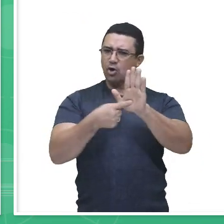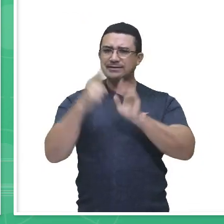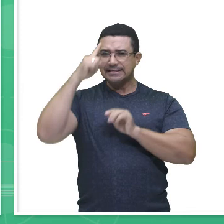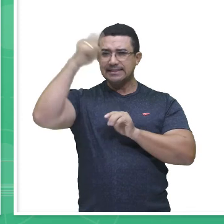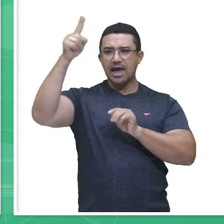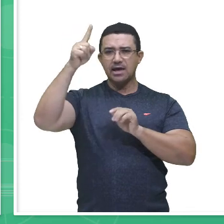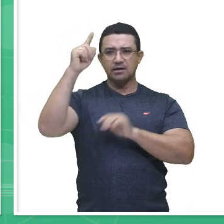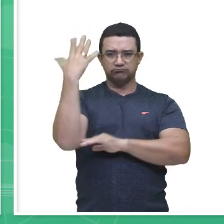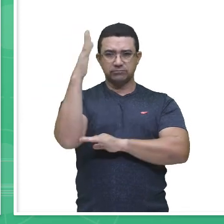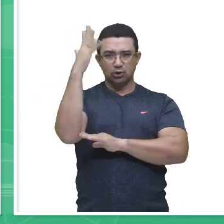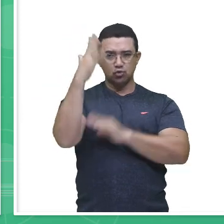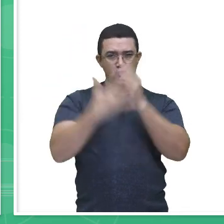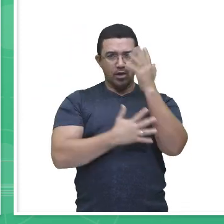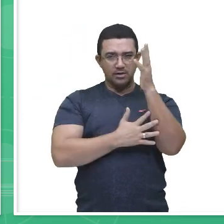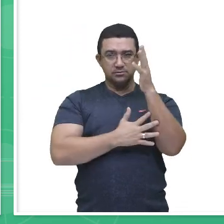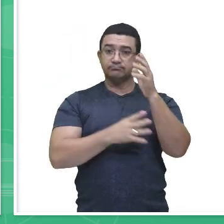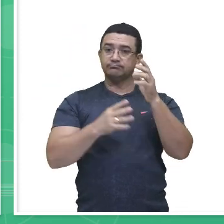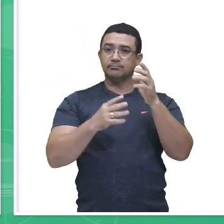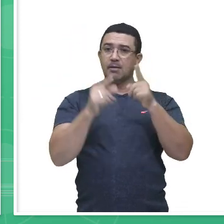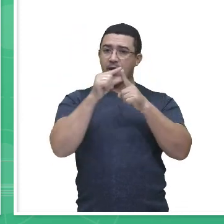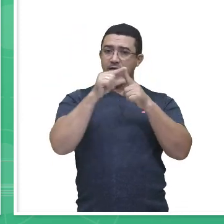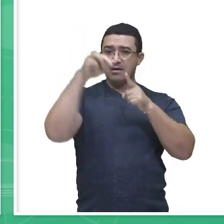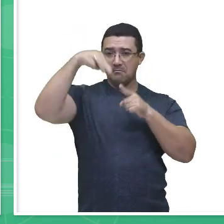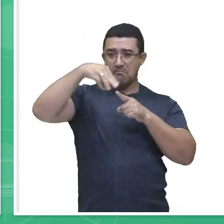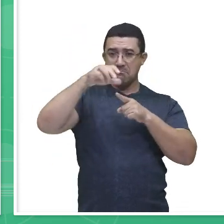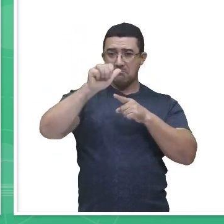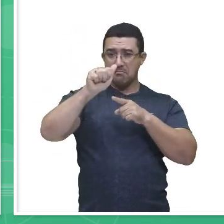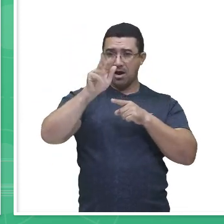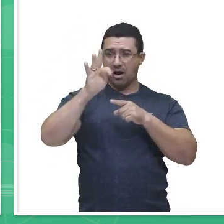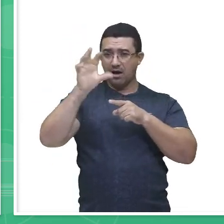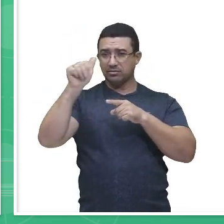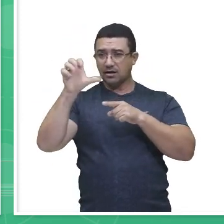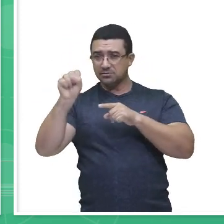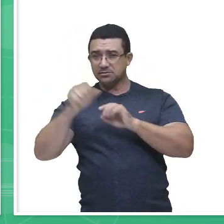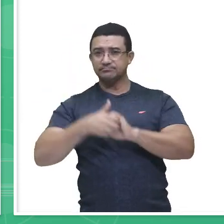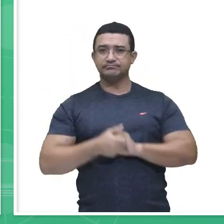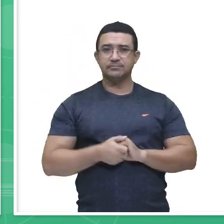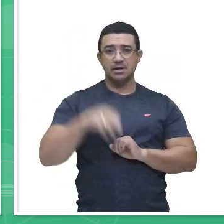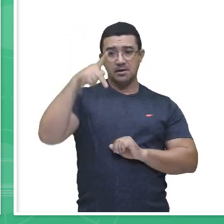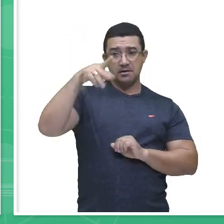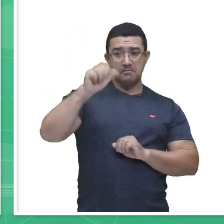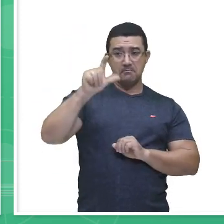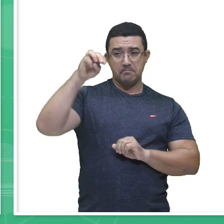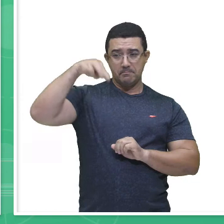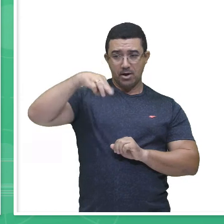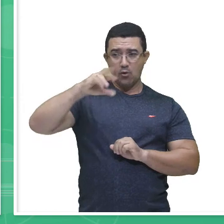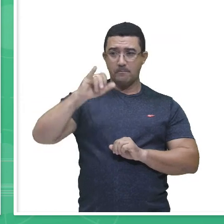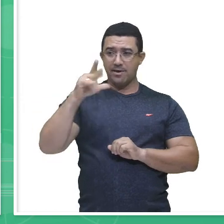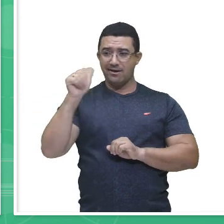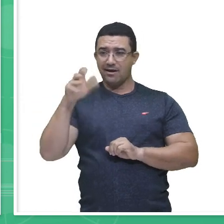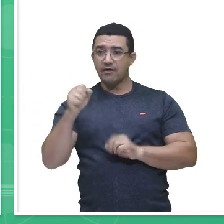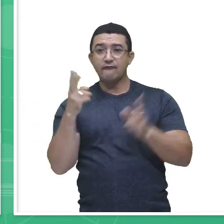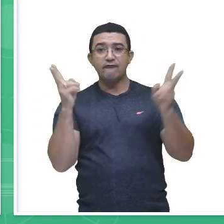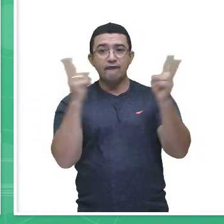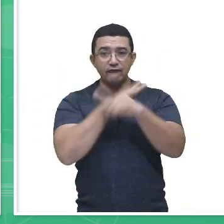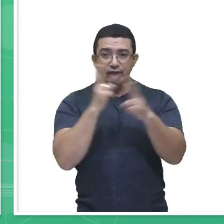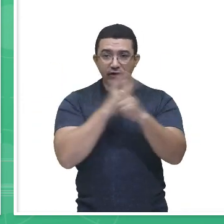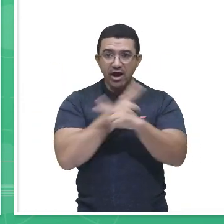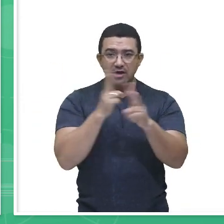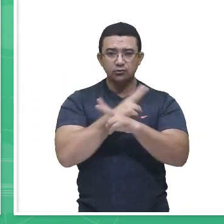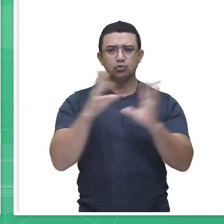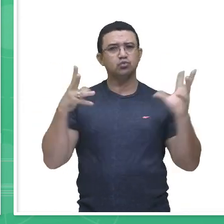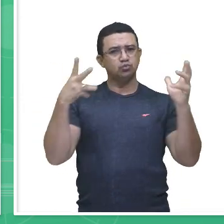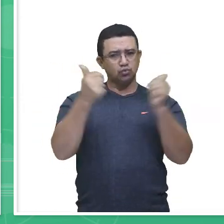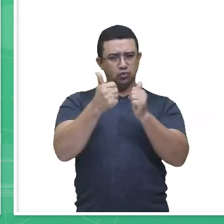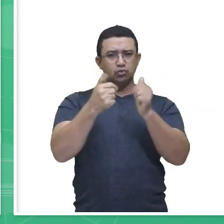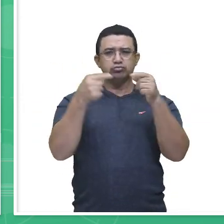da natureza, matas, palmeiras, certo? E percebam, vento. Então percebo que tudo isso